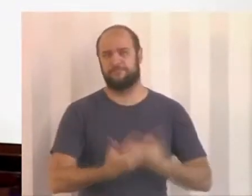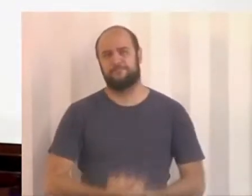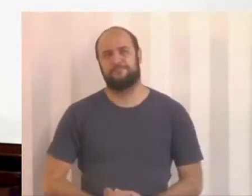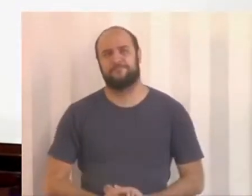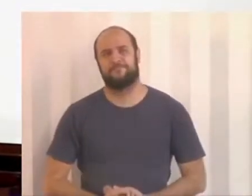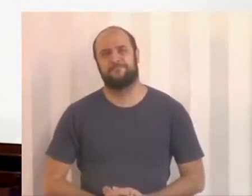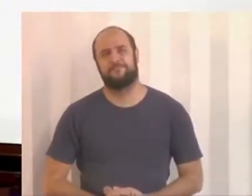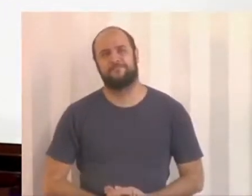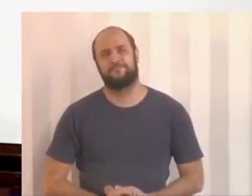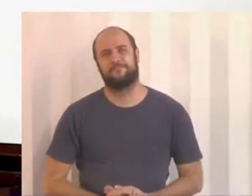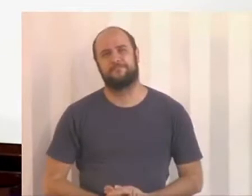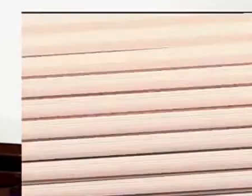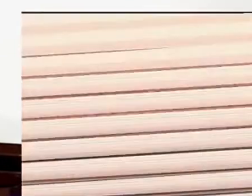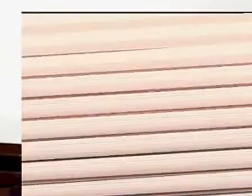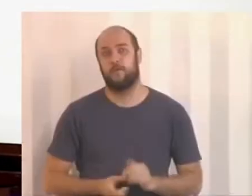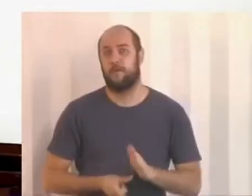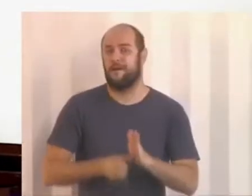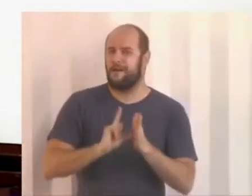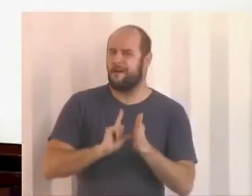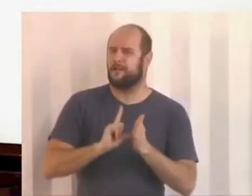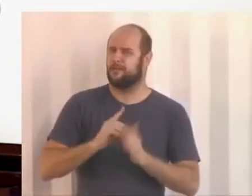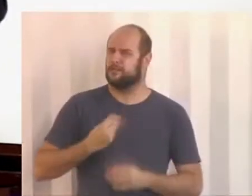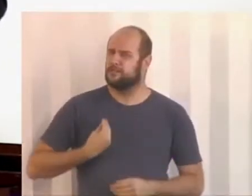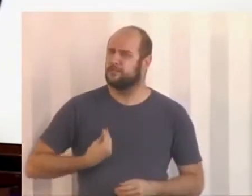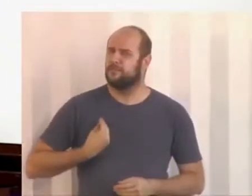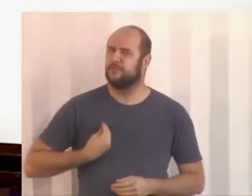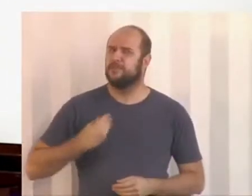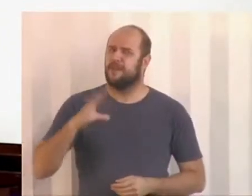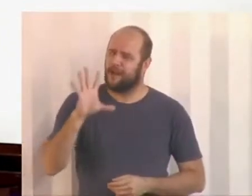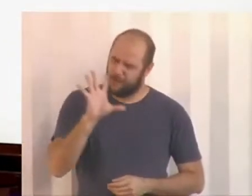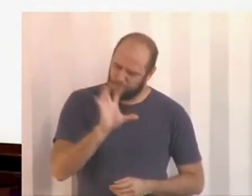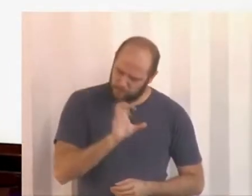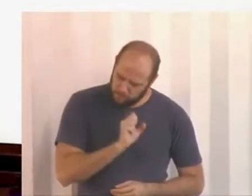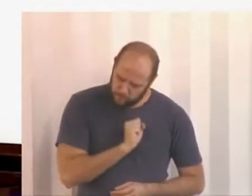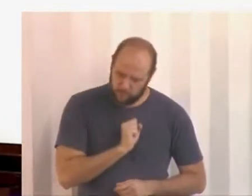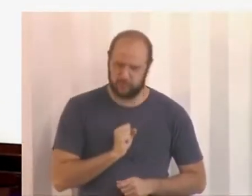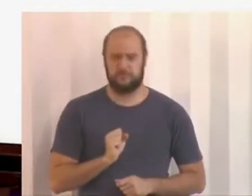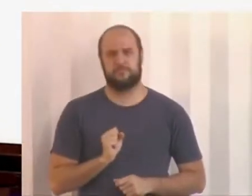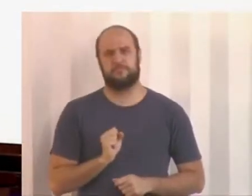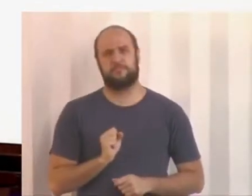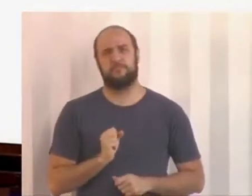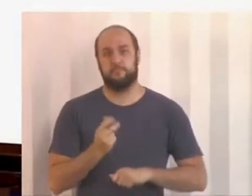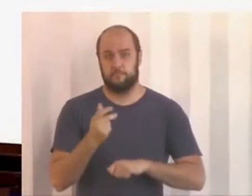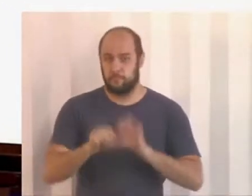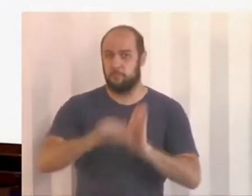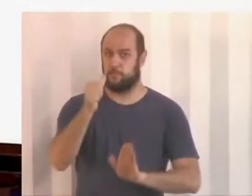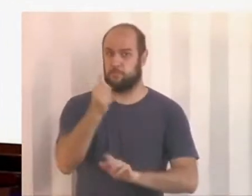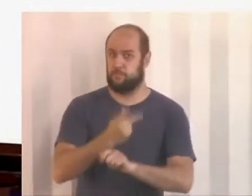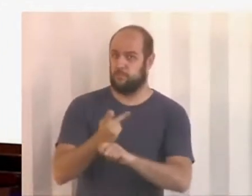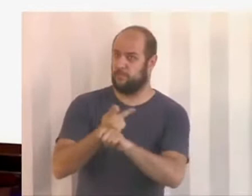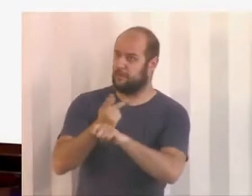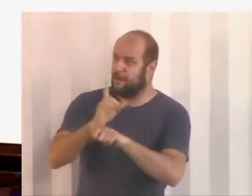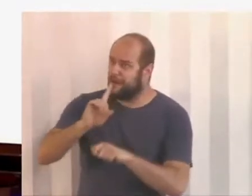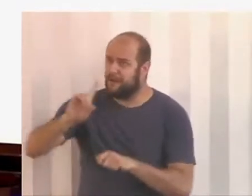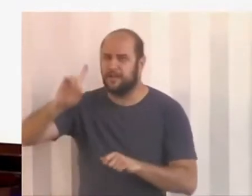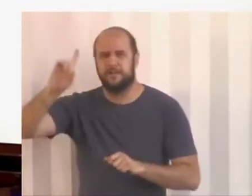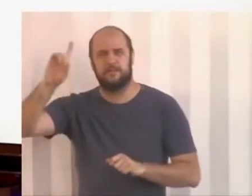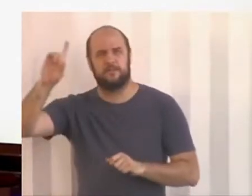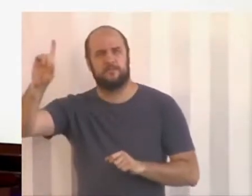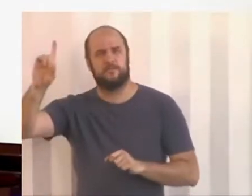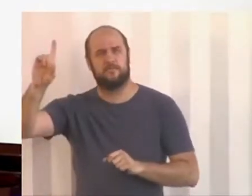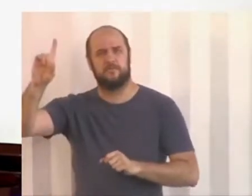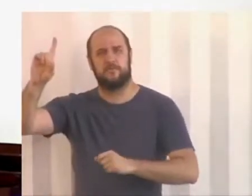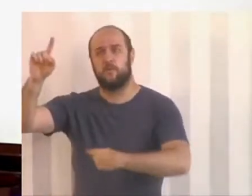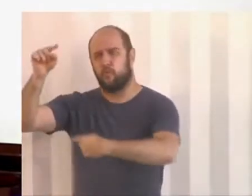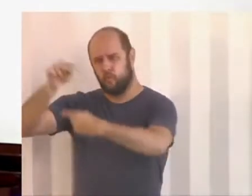leva antes a viver de uma maneira, a buscar a Deus, para então, como resultado dessa